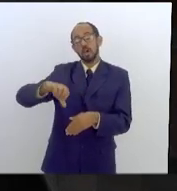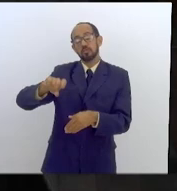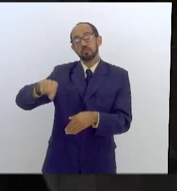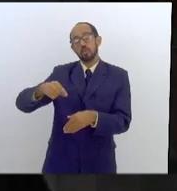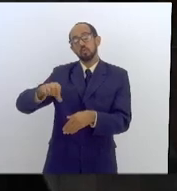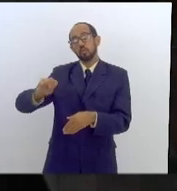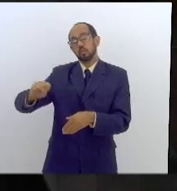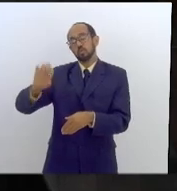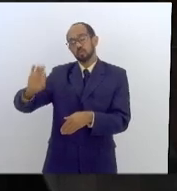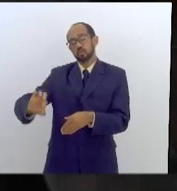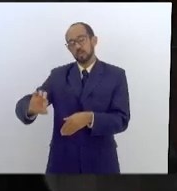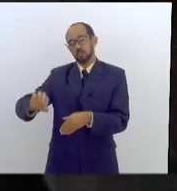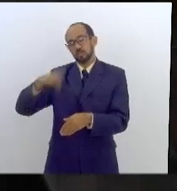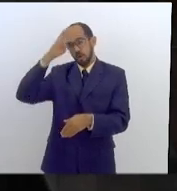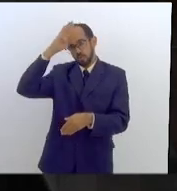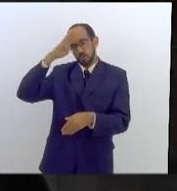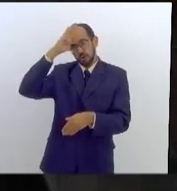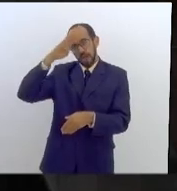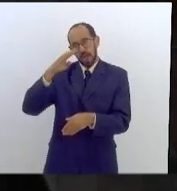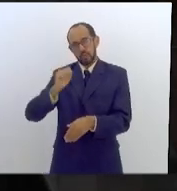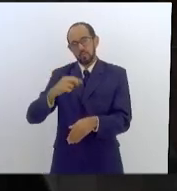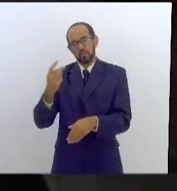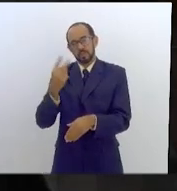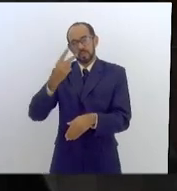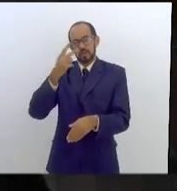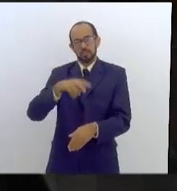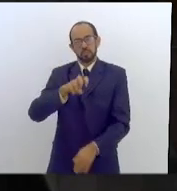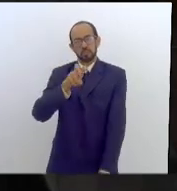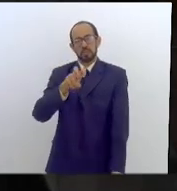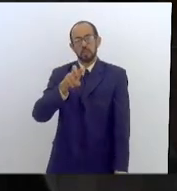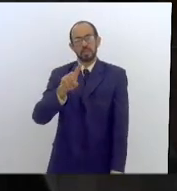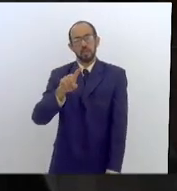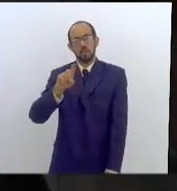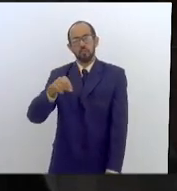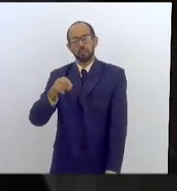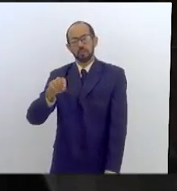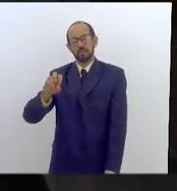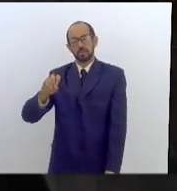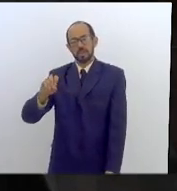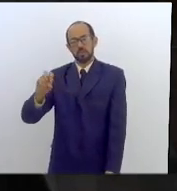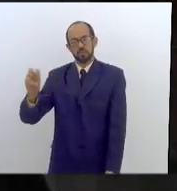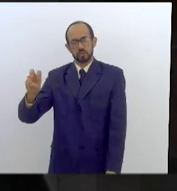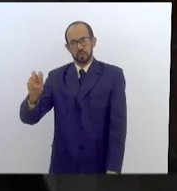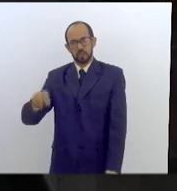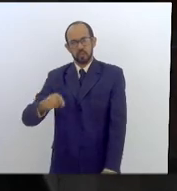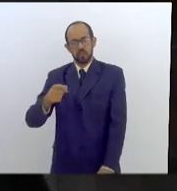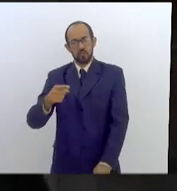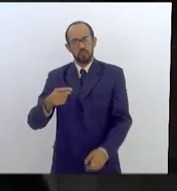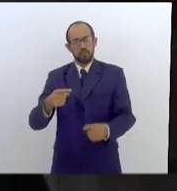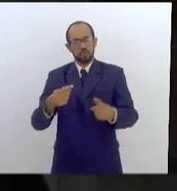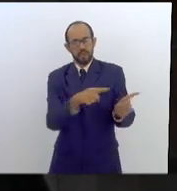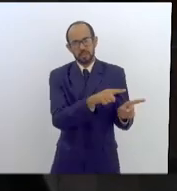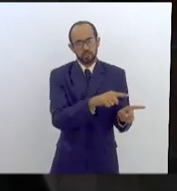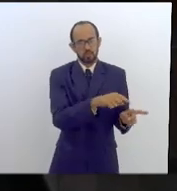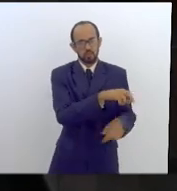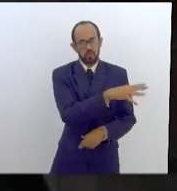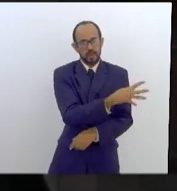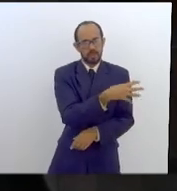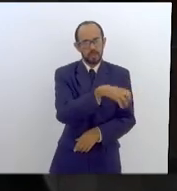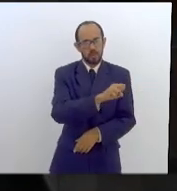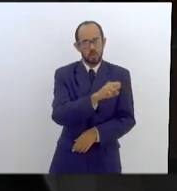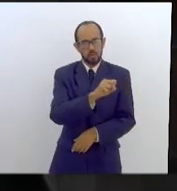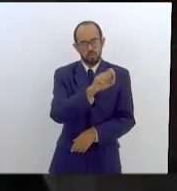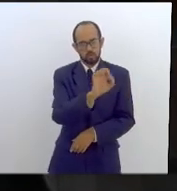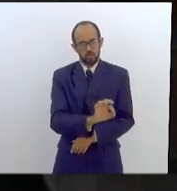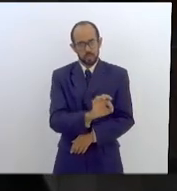bolsonaro venceria eleição por 51.05 por cento contra 48.95 de luta então assim e